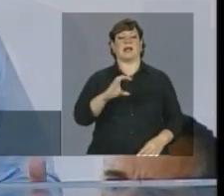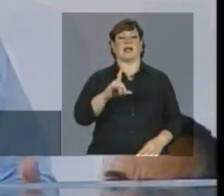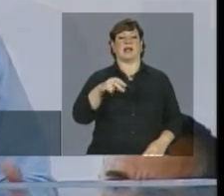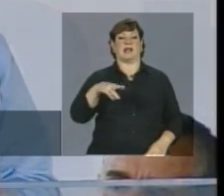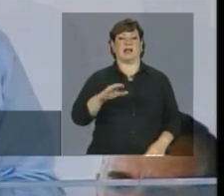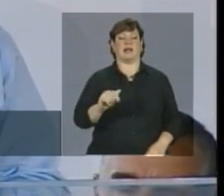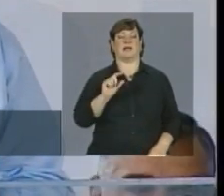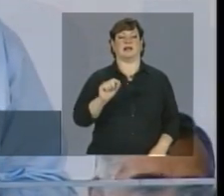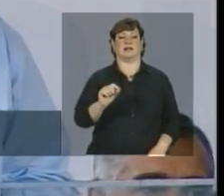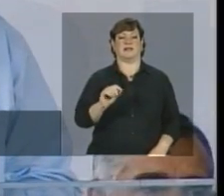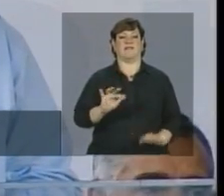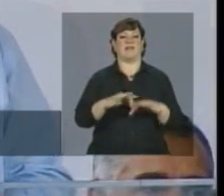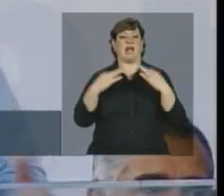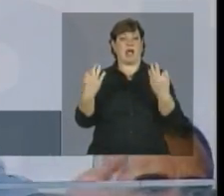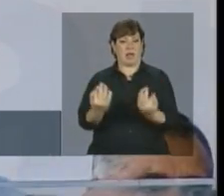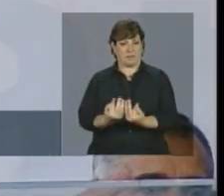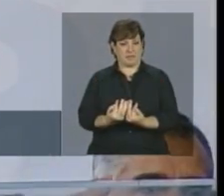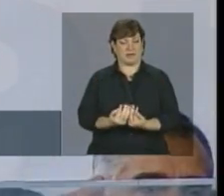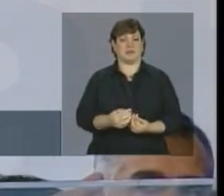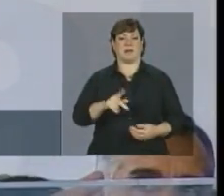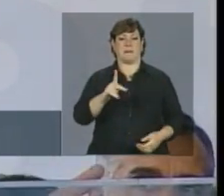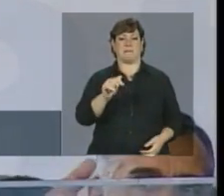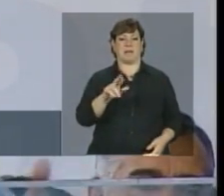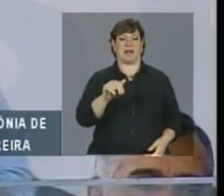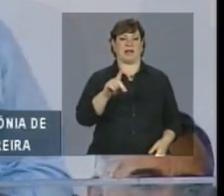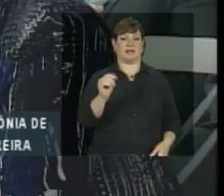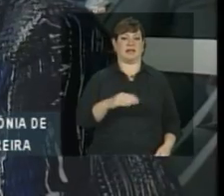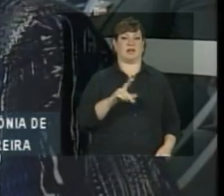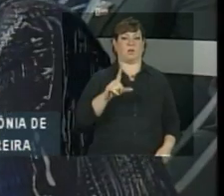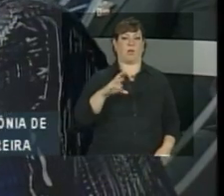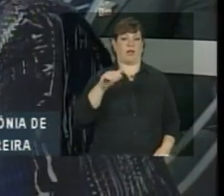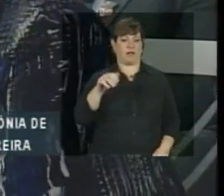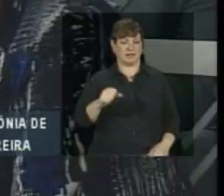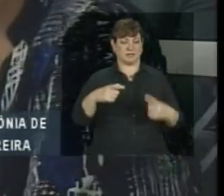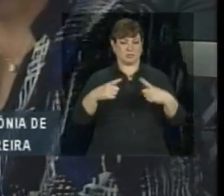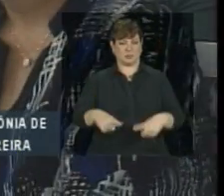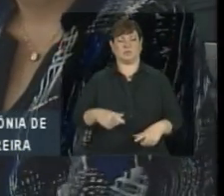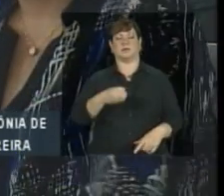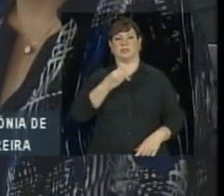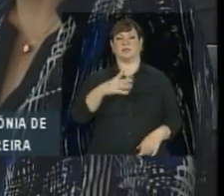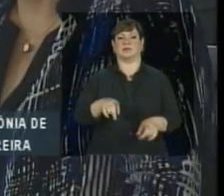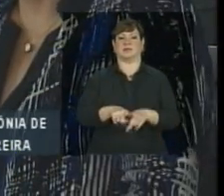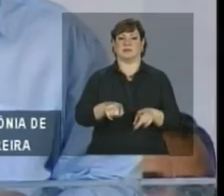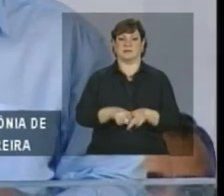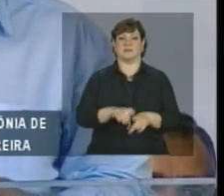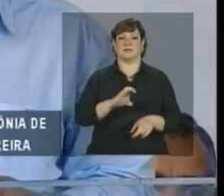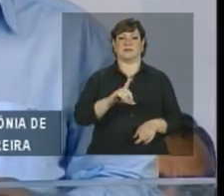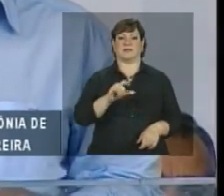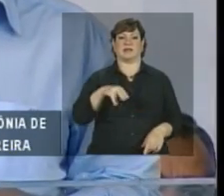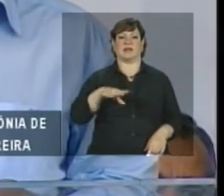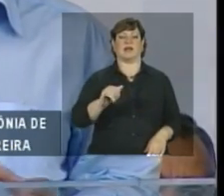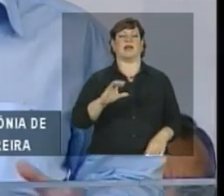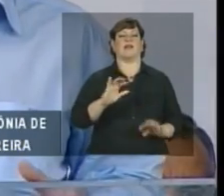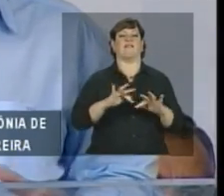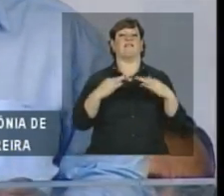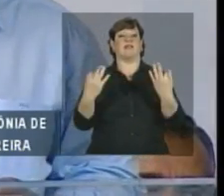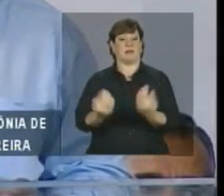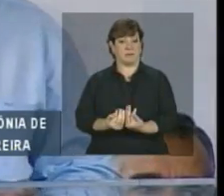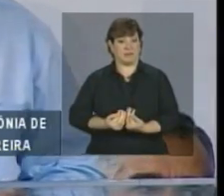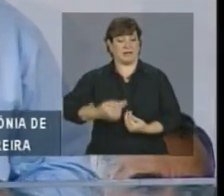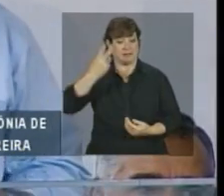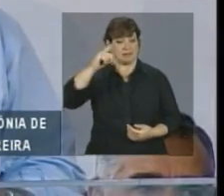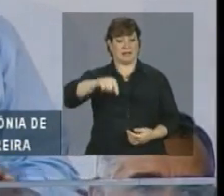no subúrbio do Rio de Janeiro. Foi em Parada de Lucas, né, Eduardo? Parada de Lucas. Uma clínica da família que não deixa nada